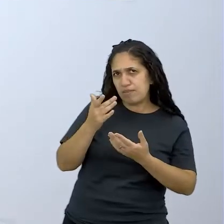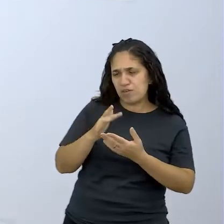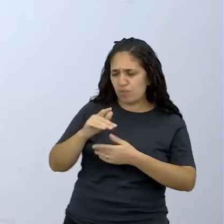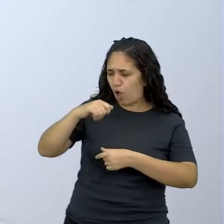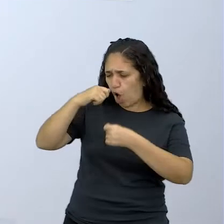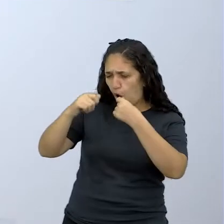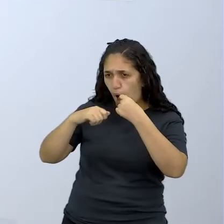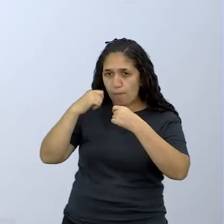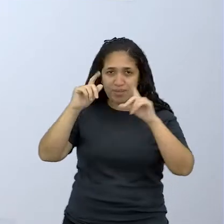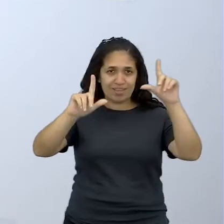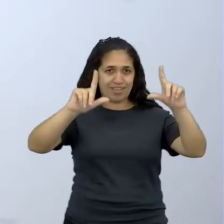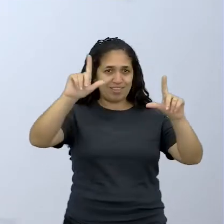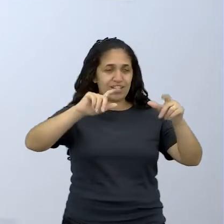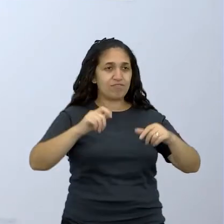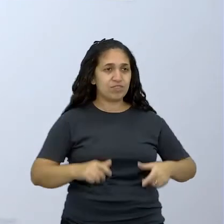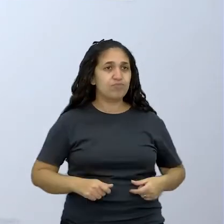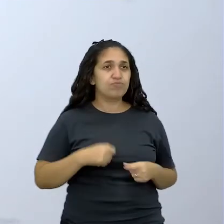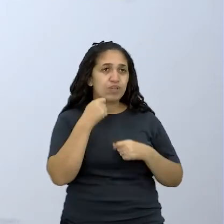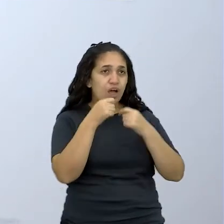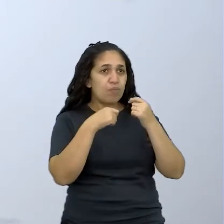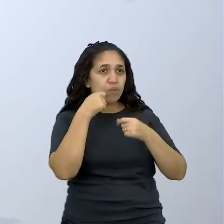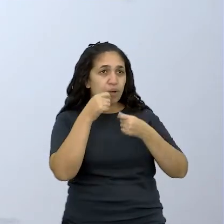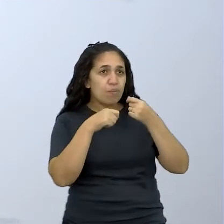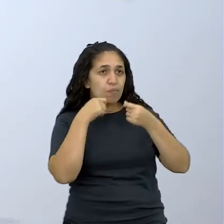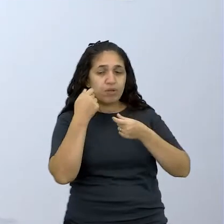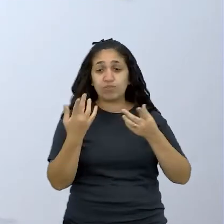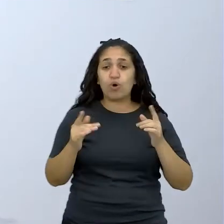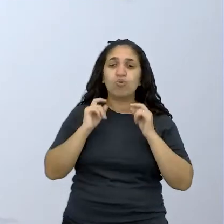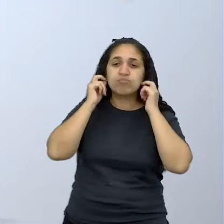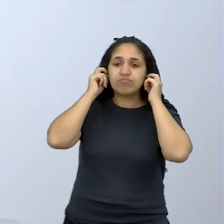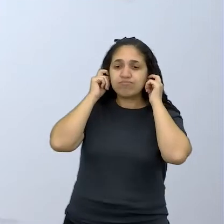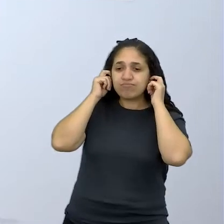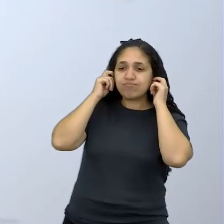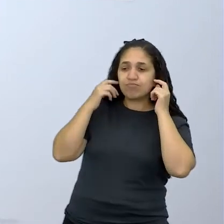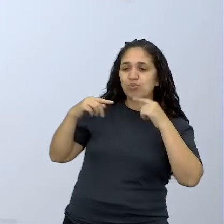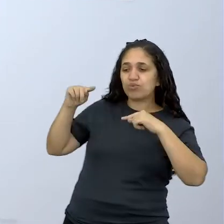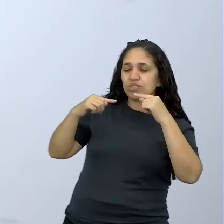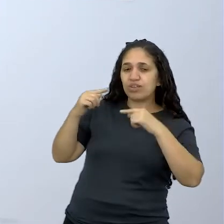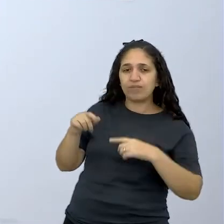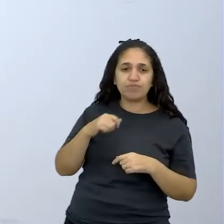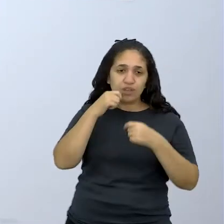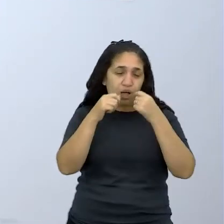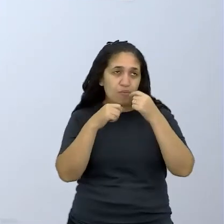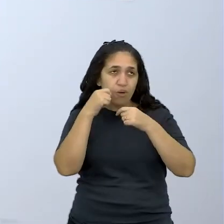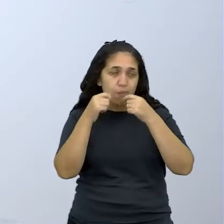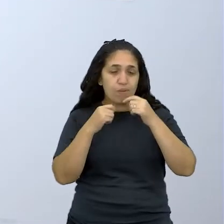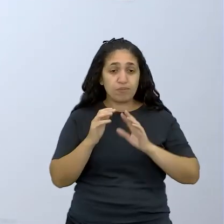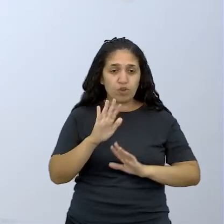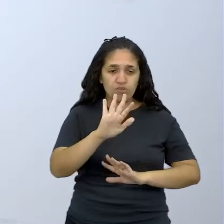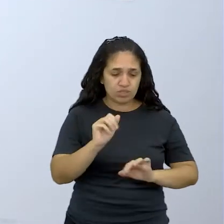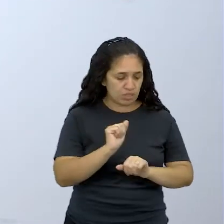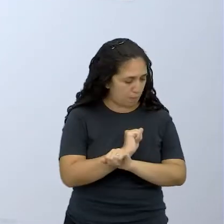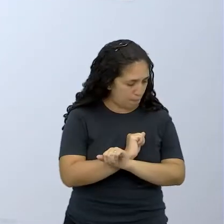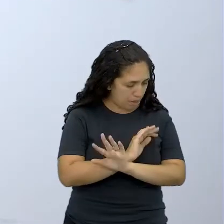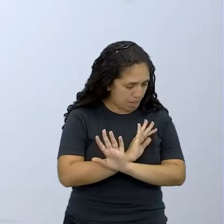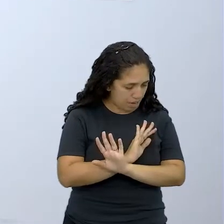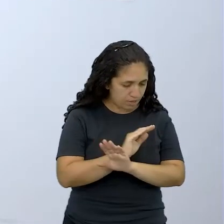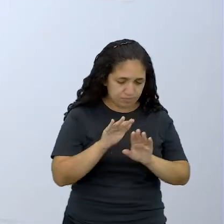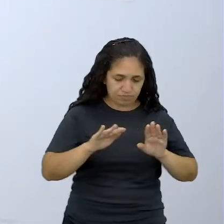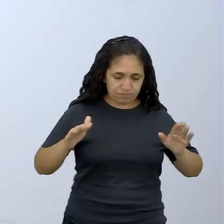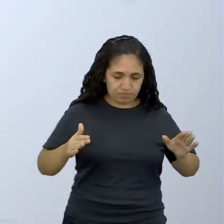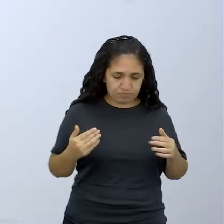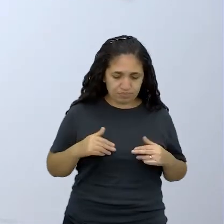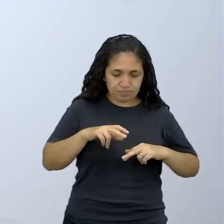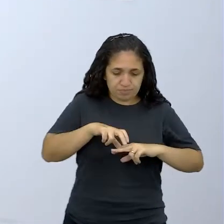come assistindo televisão, que come escutando música, ou você tem aquele momento onde você para tudo para se